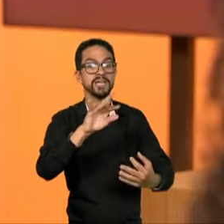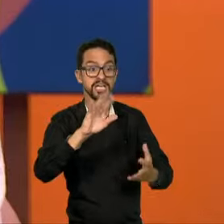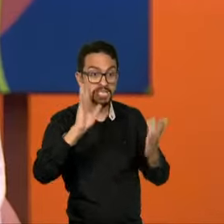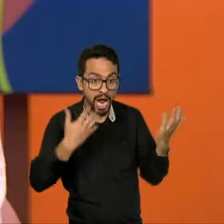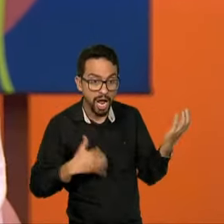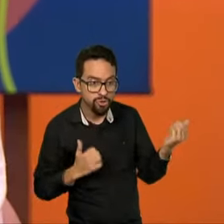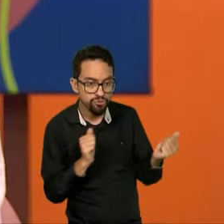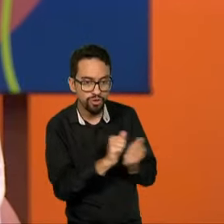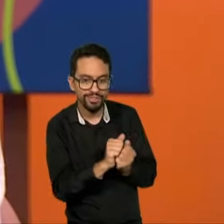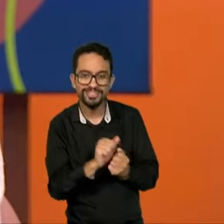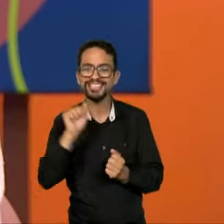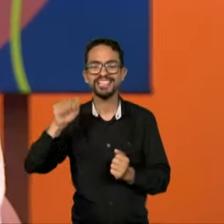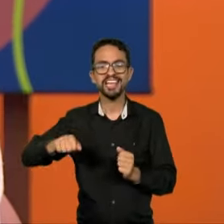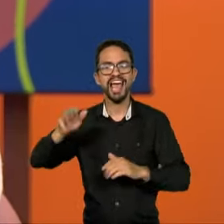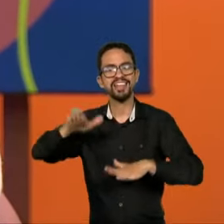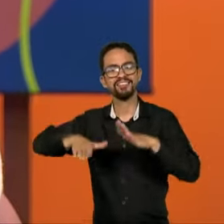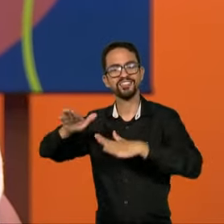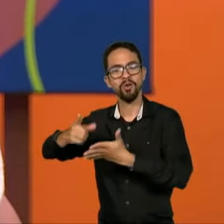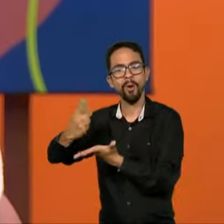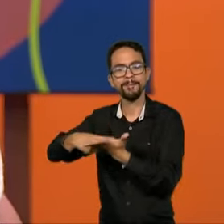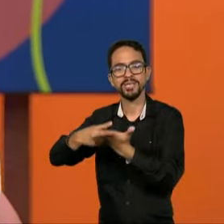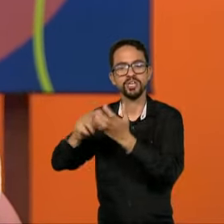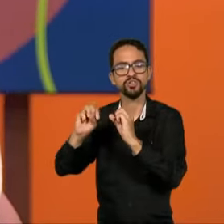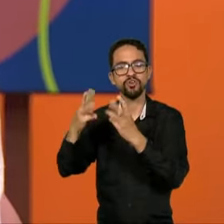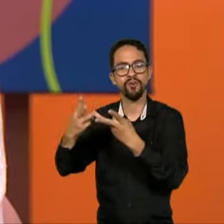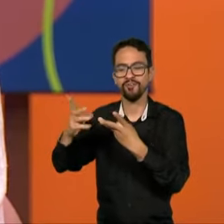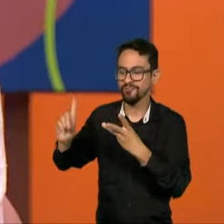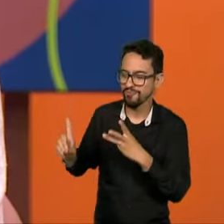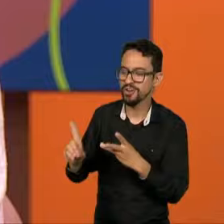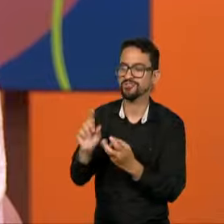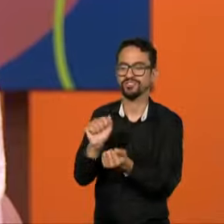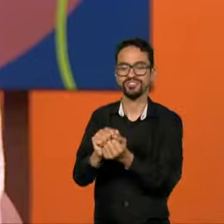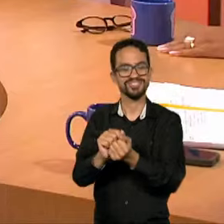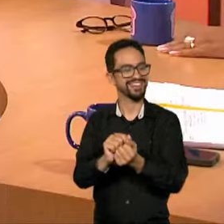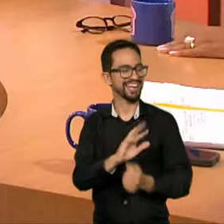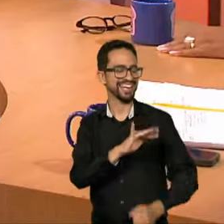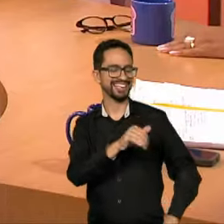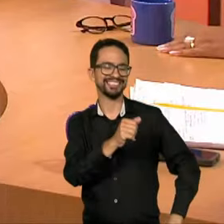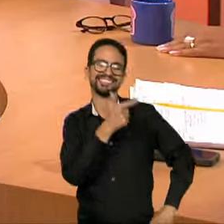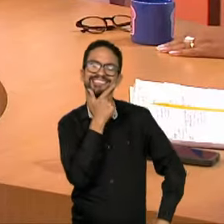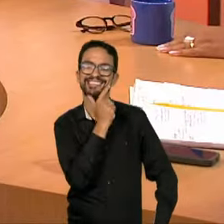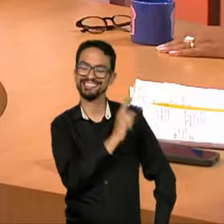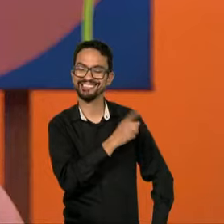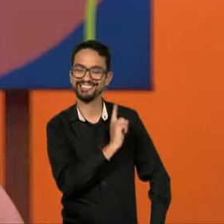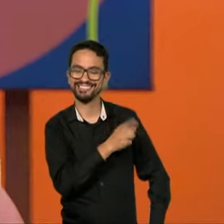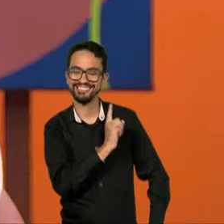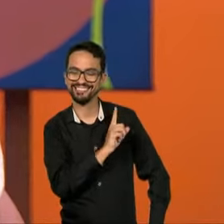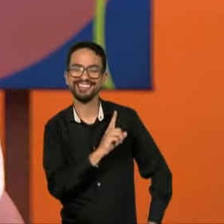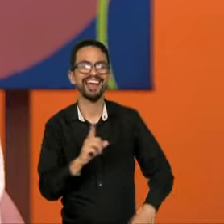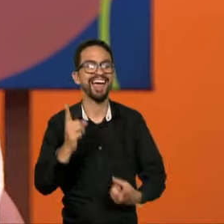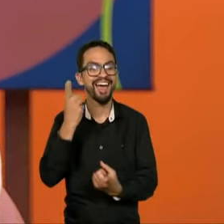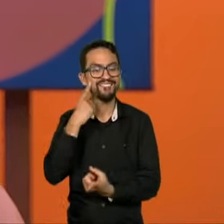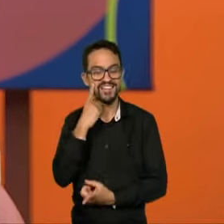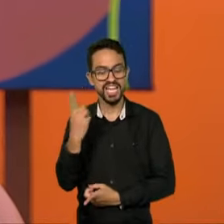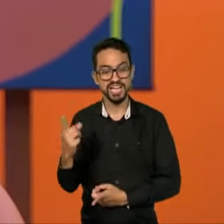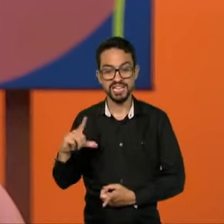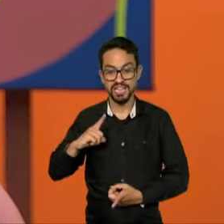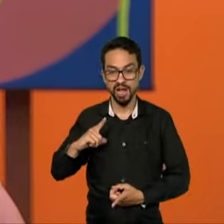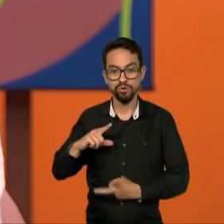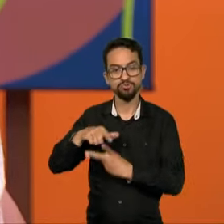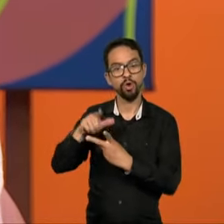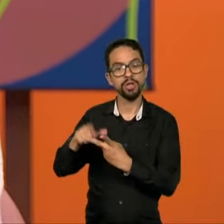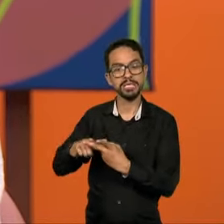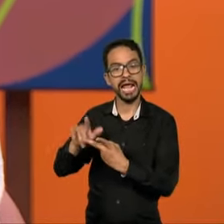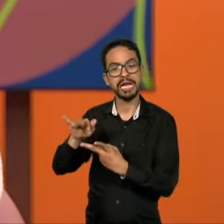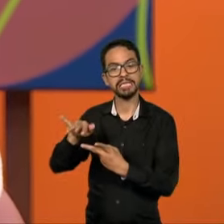está tocando contigo, hein? Toca de vez em quando. Eu fiz o show, ele foi dar canja. Então, era os foi dar uma canja, ó. Os miquinhos, o do Sec, que eram os meus, né,